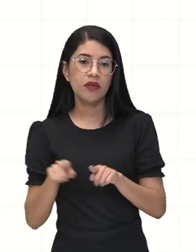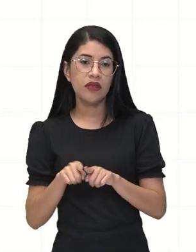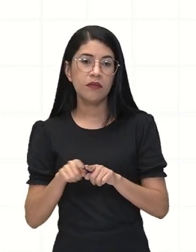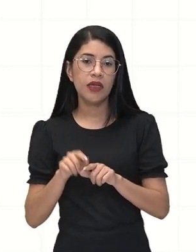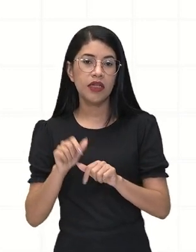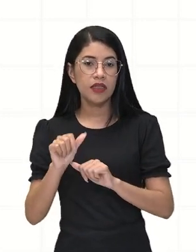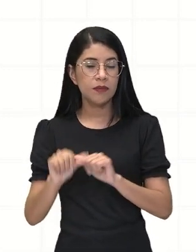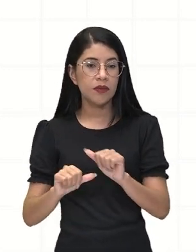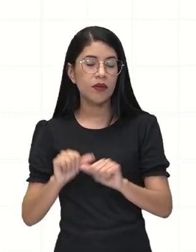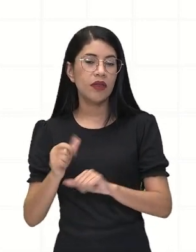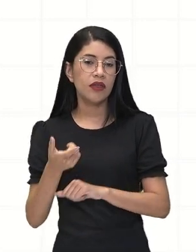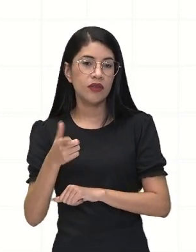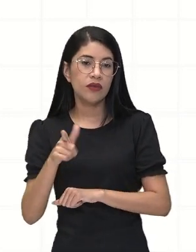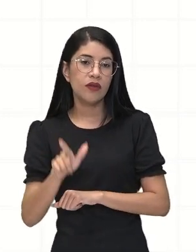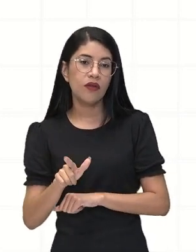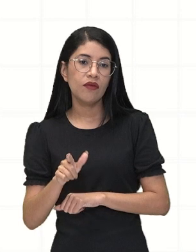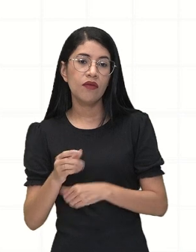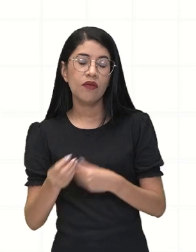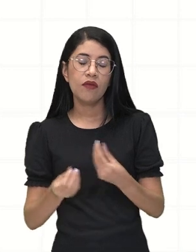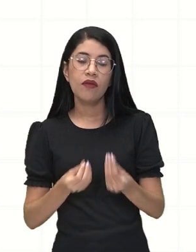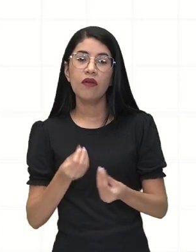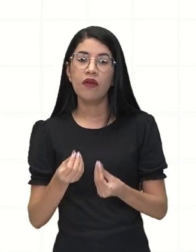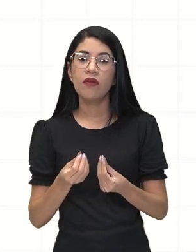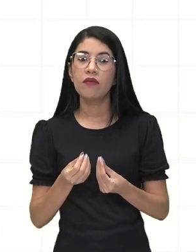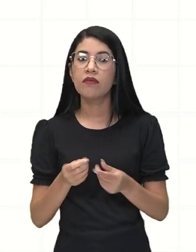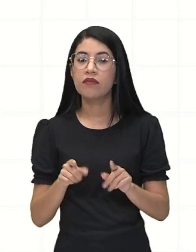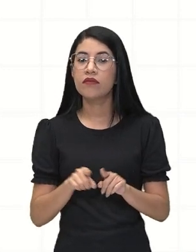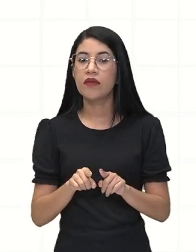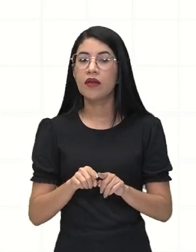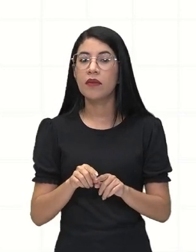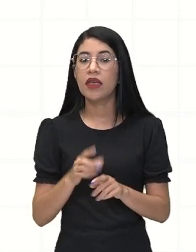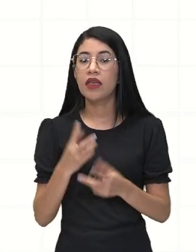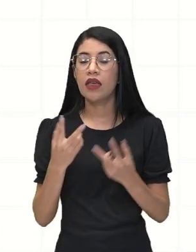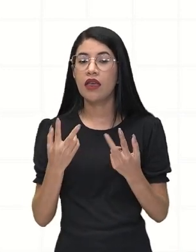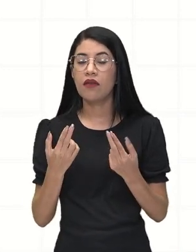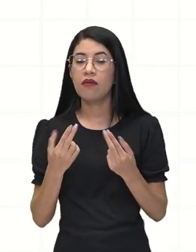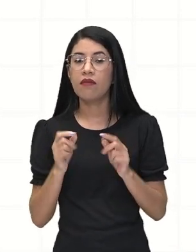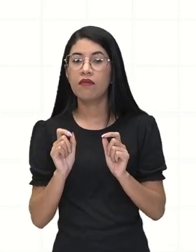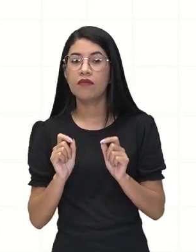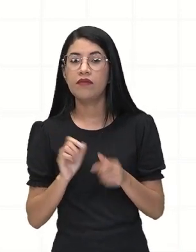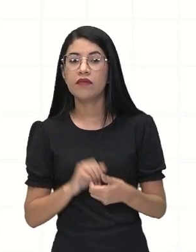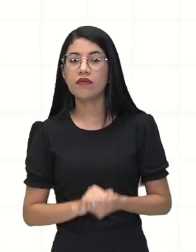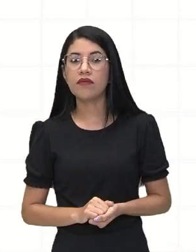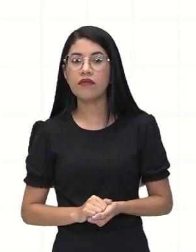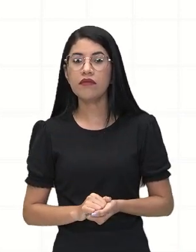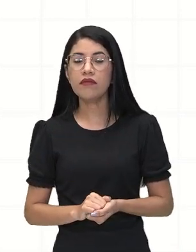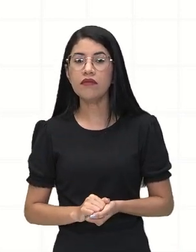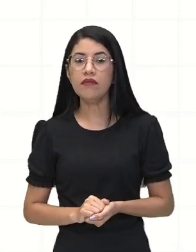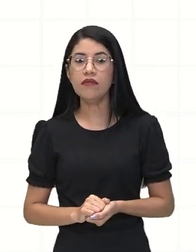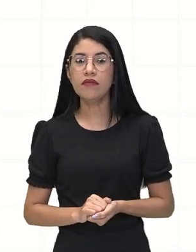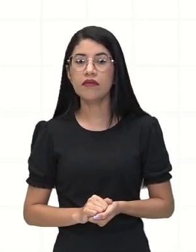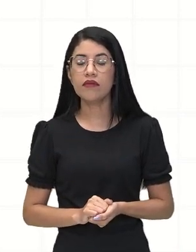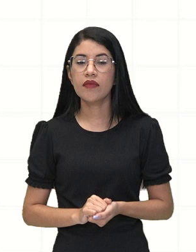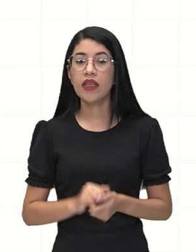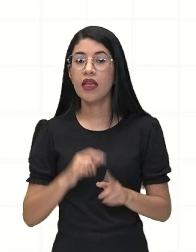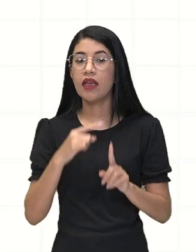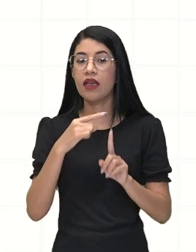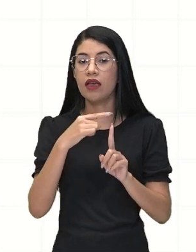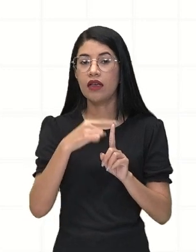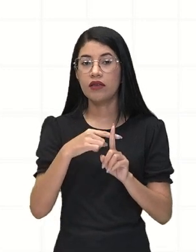tenho um outro fator que pode ser utilizado como fator comum, que nesse caso é quem? A